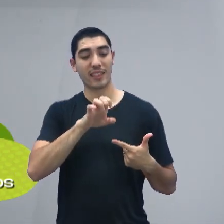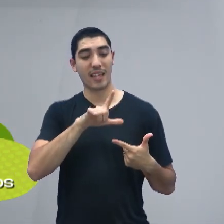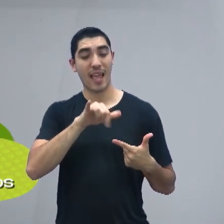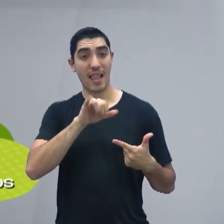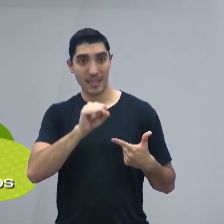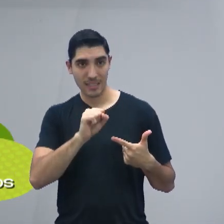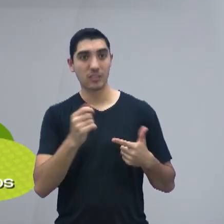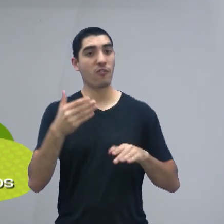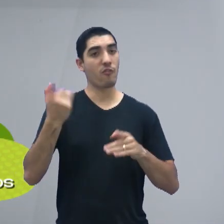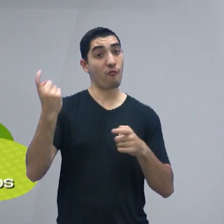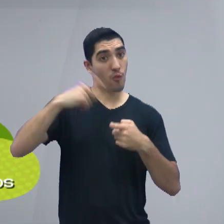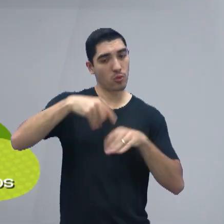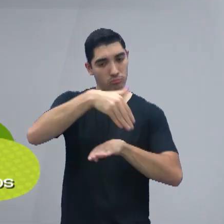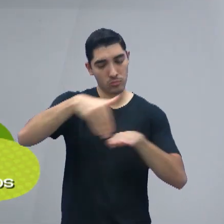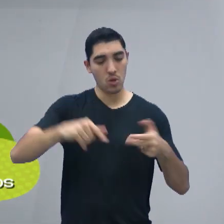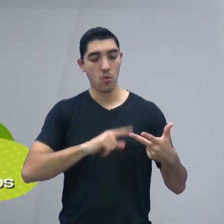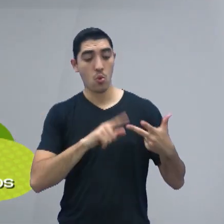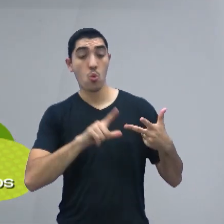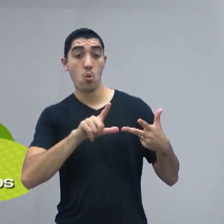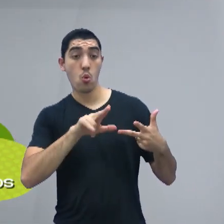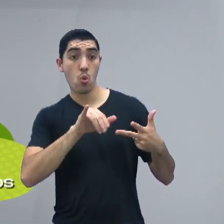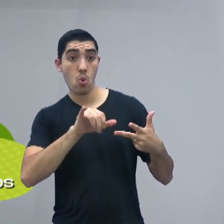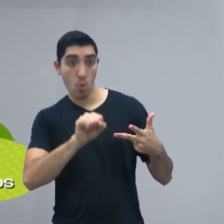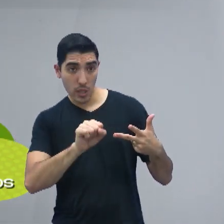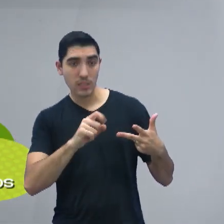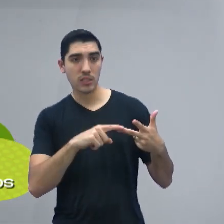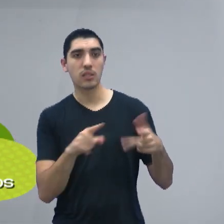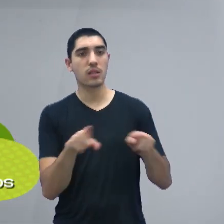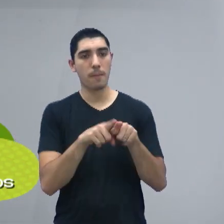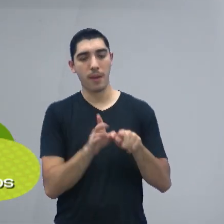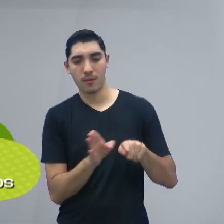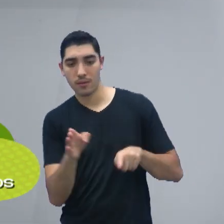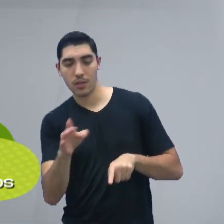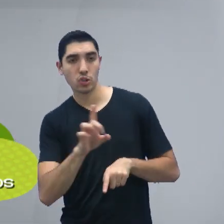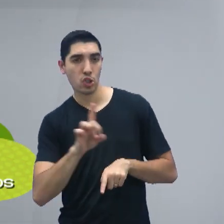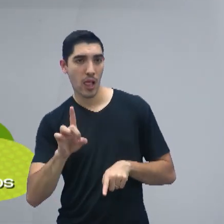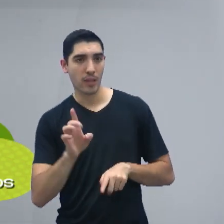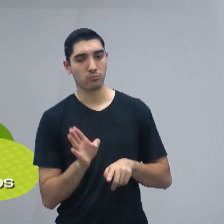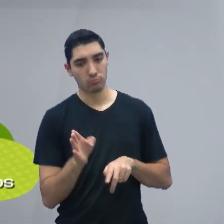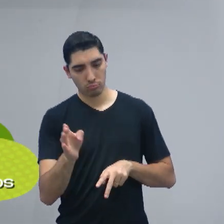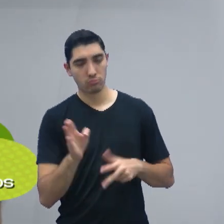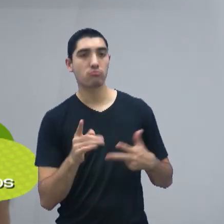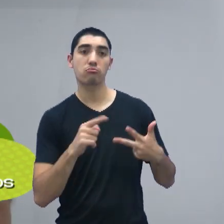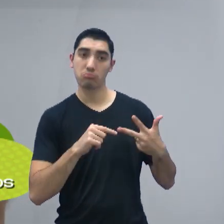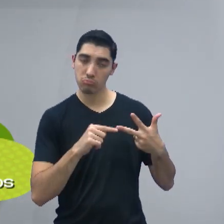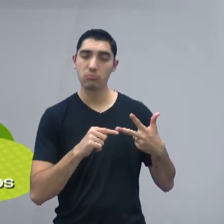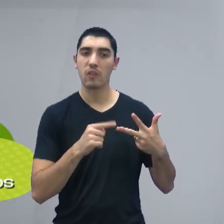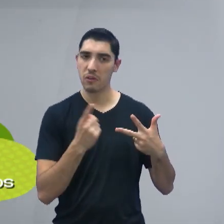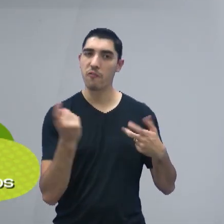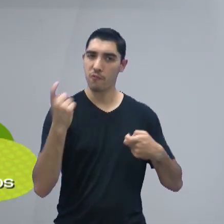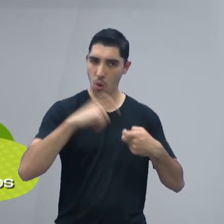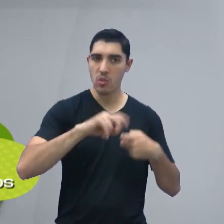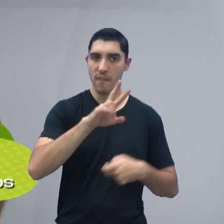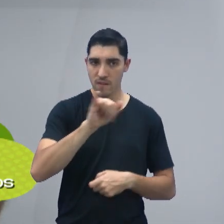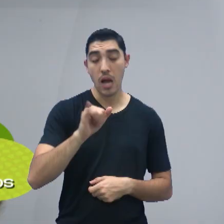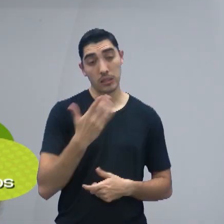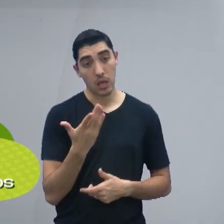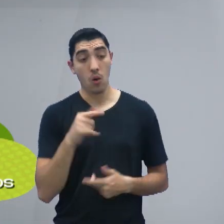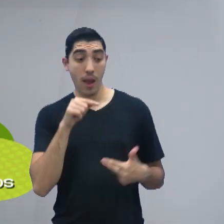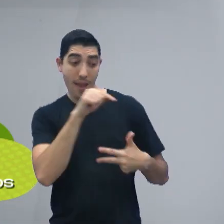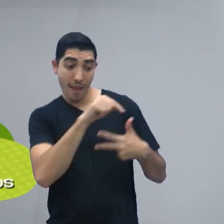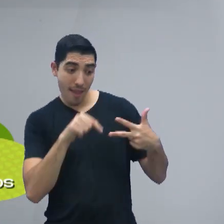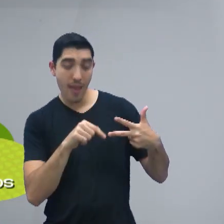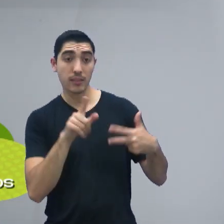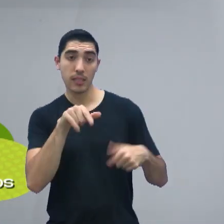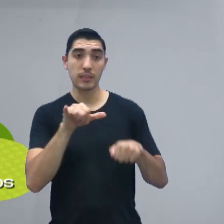Thiago jogando na posição de origem dele pelo lado direito, pode ser uma alternativa para poder fazer o time encorpar um pouco mais